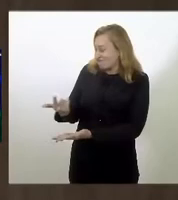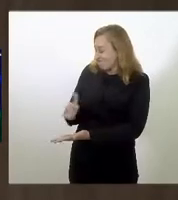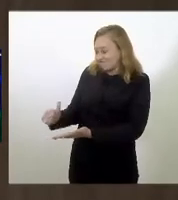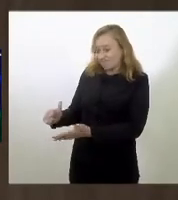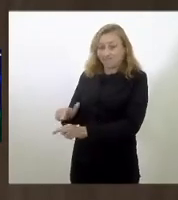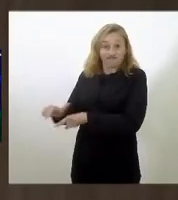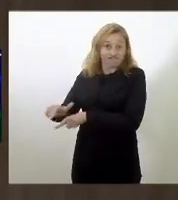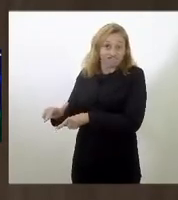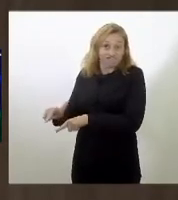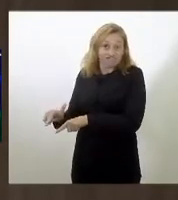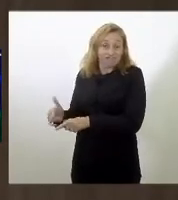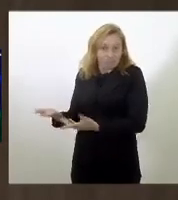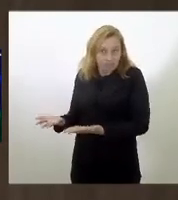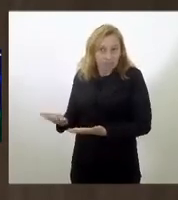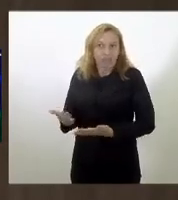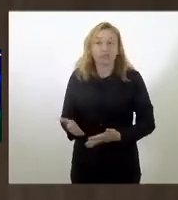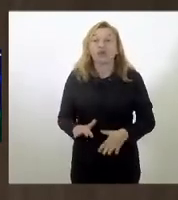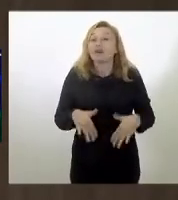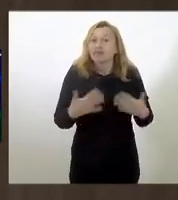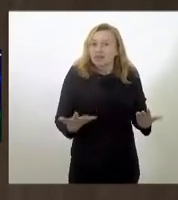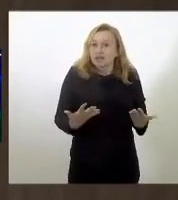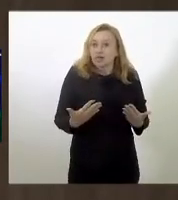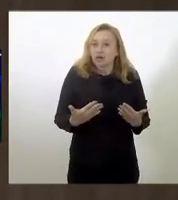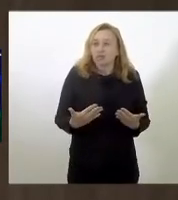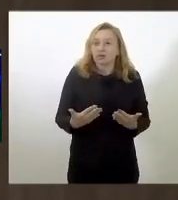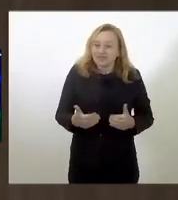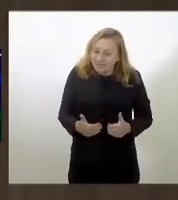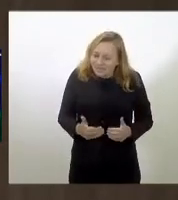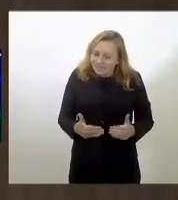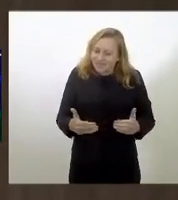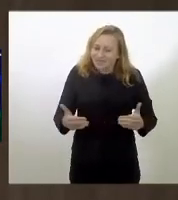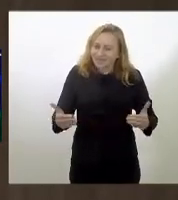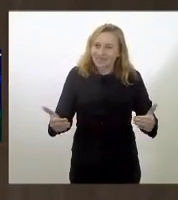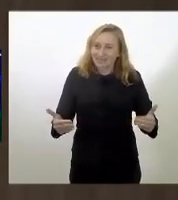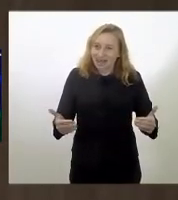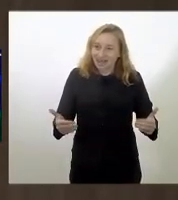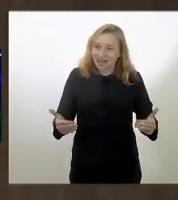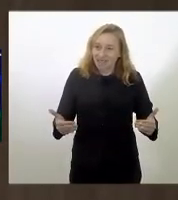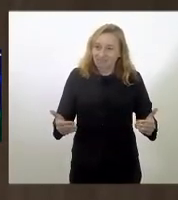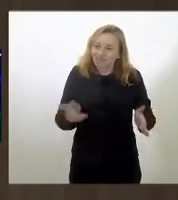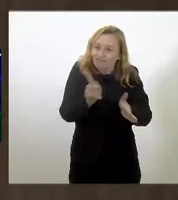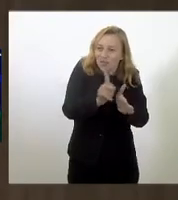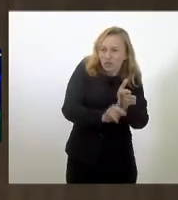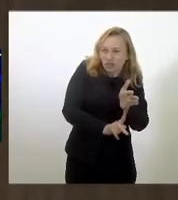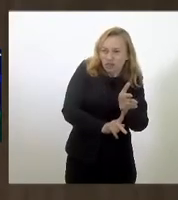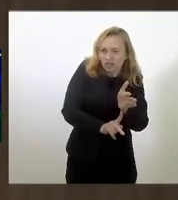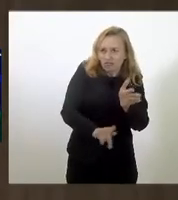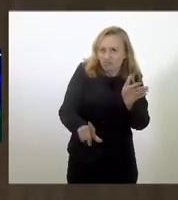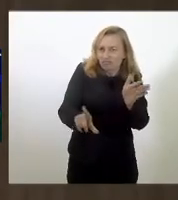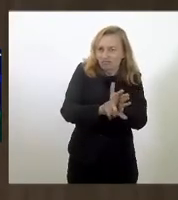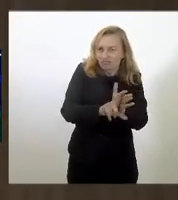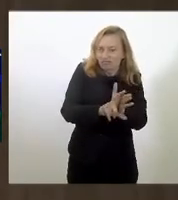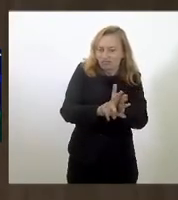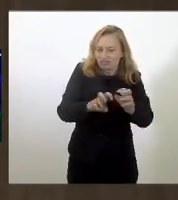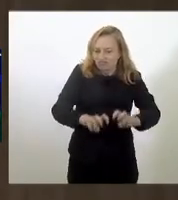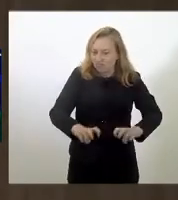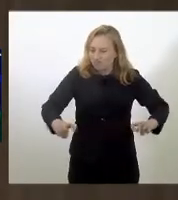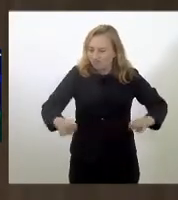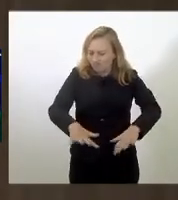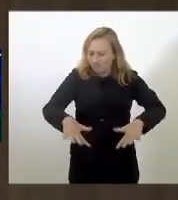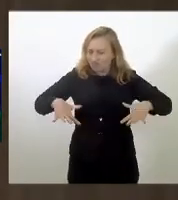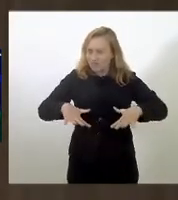desempregado. Então, abrir essa casa com esse projeto de lei é emblemático. E a gente